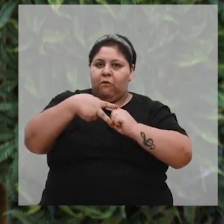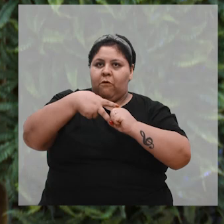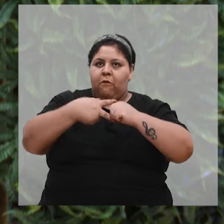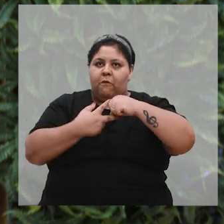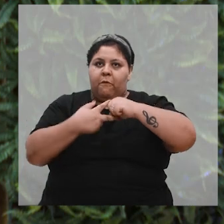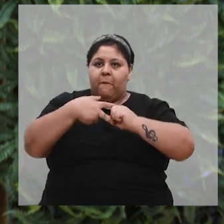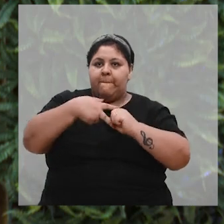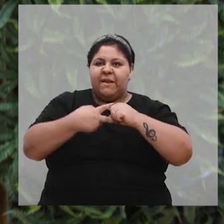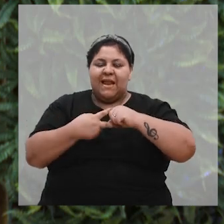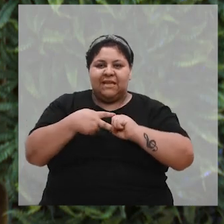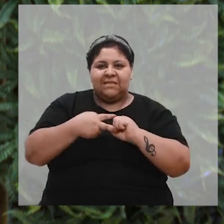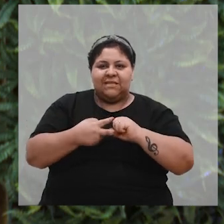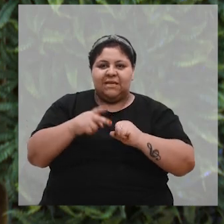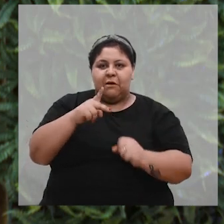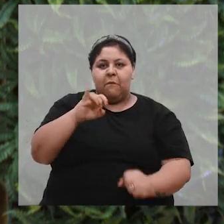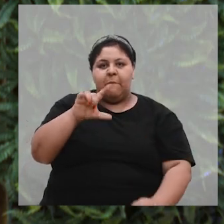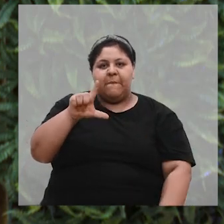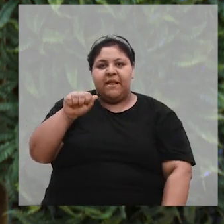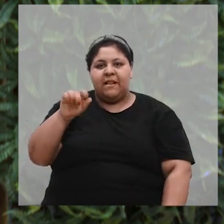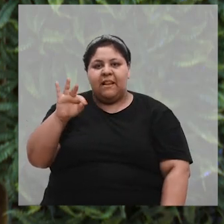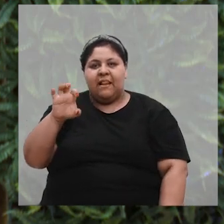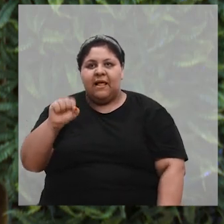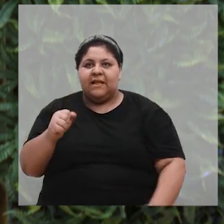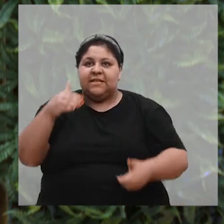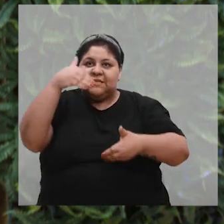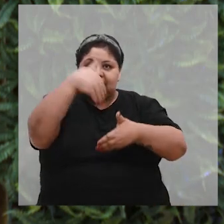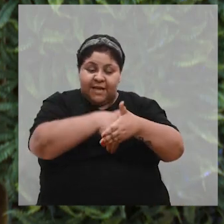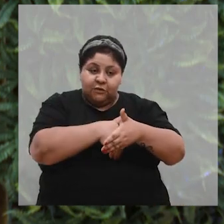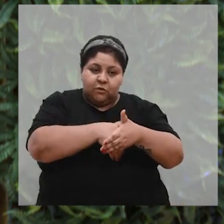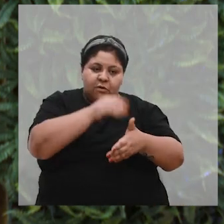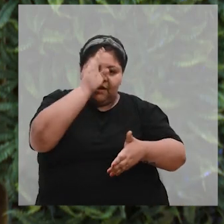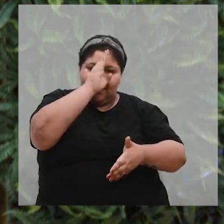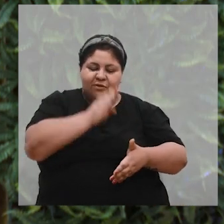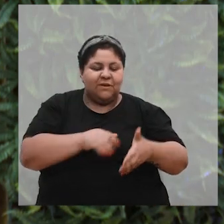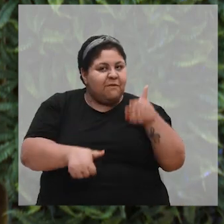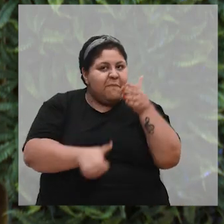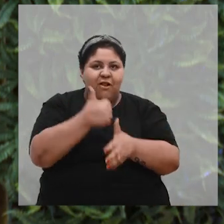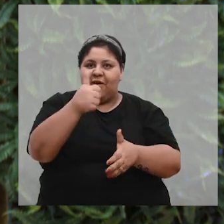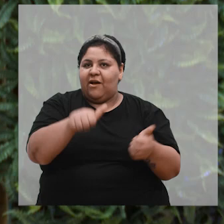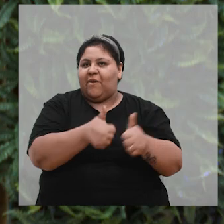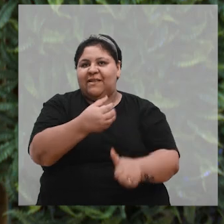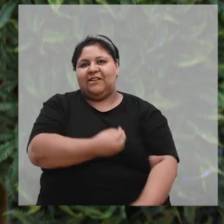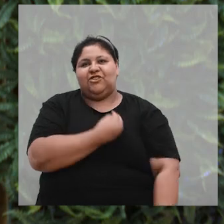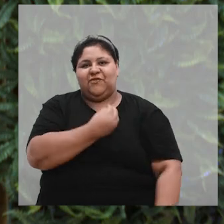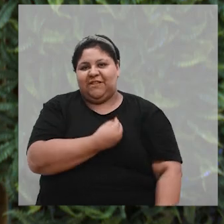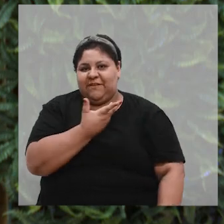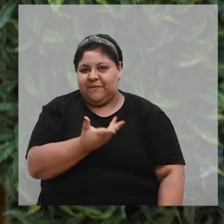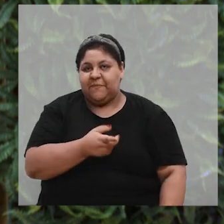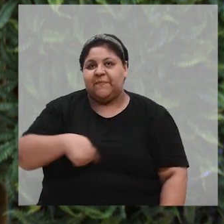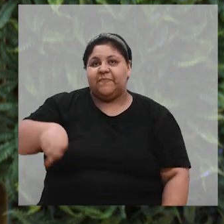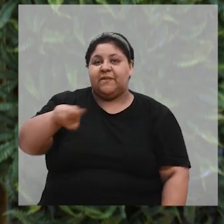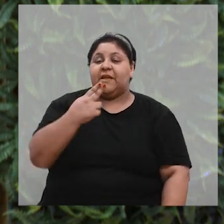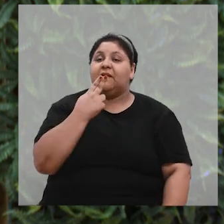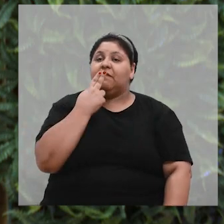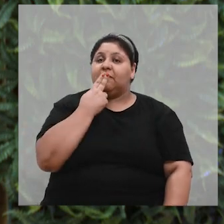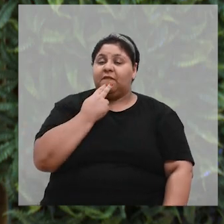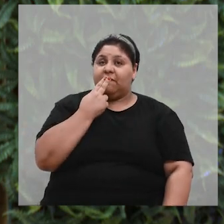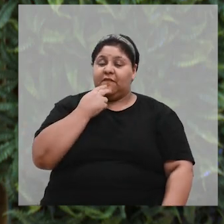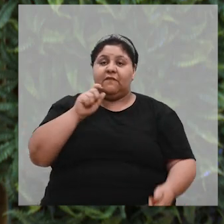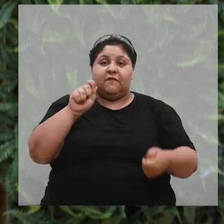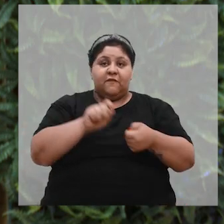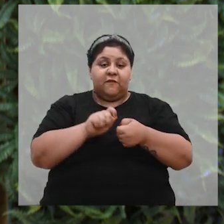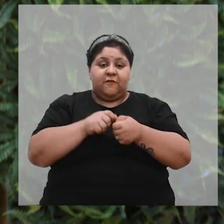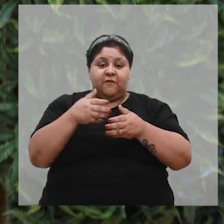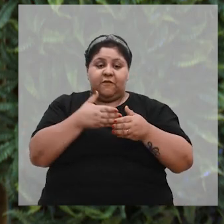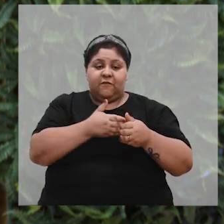da instituição gratuita, né, melhora muito essa questão da qualidade de vida. Né? Então, a nossa